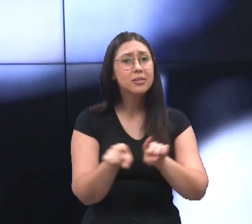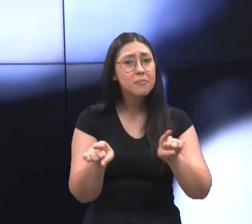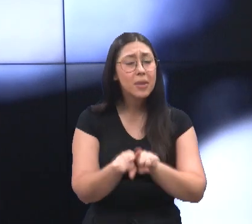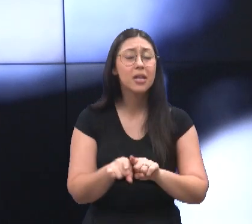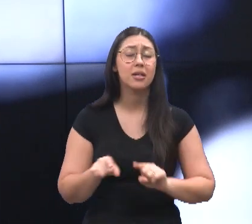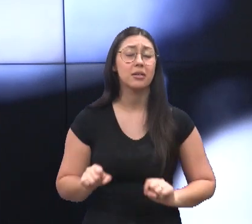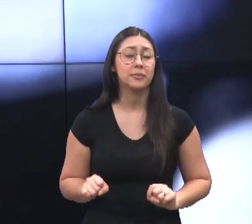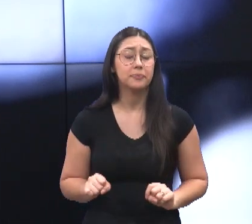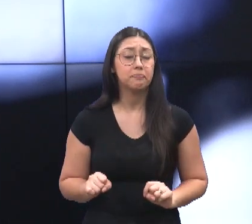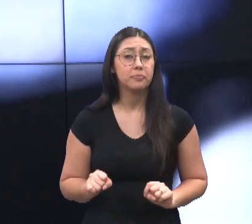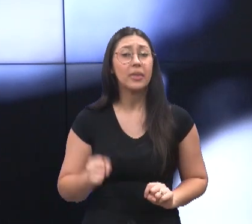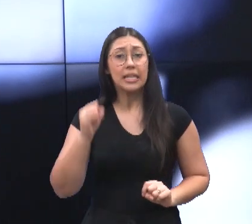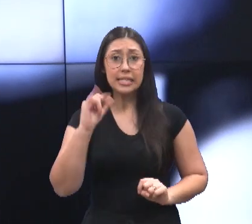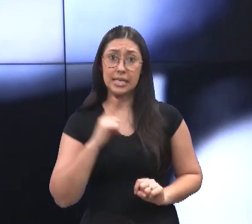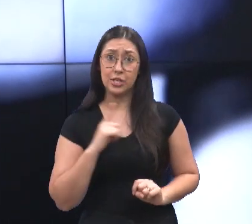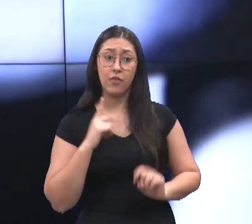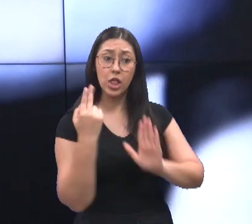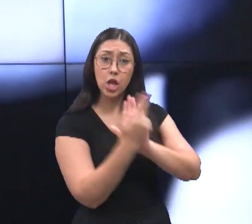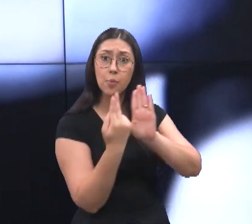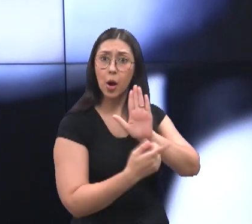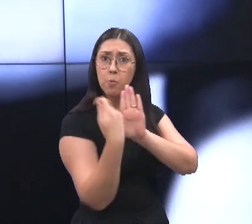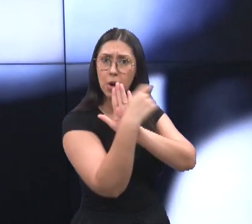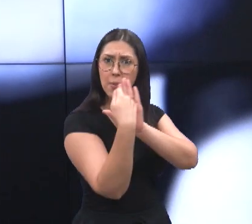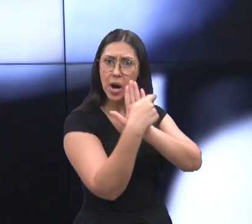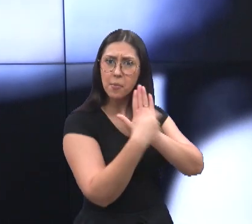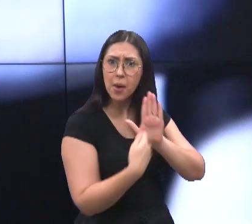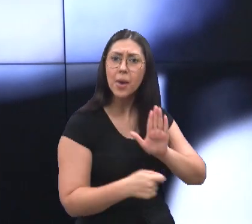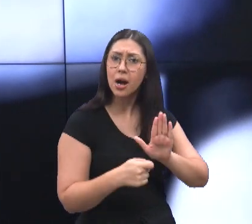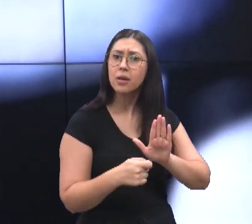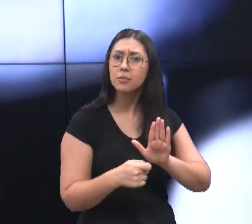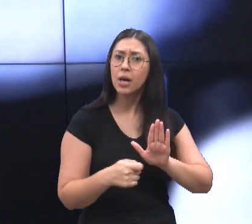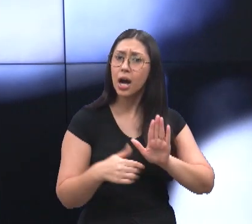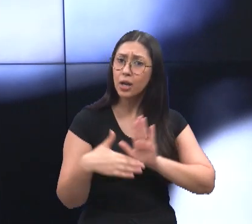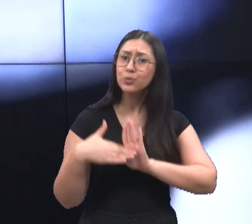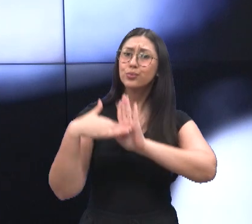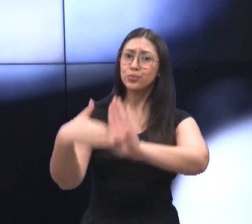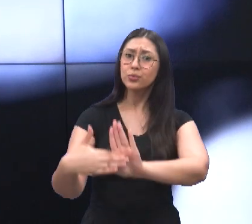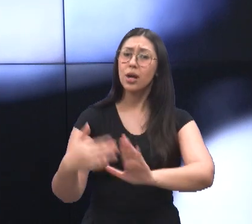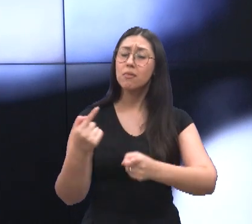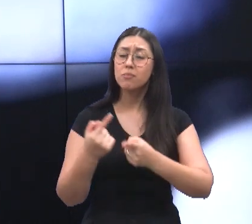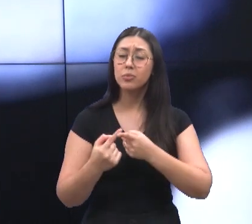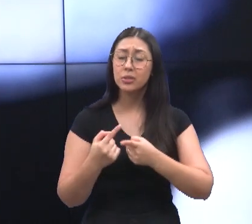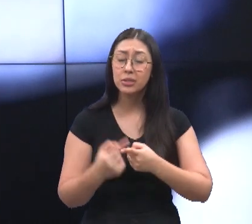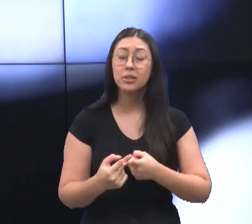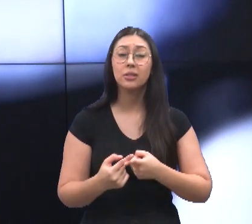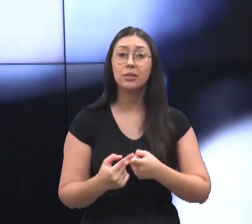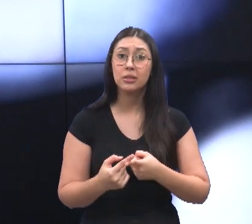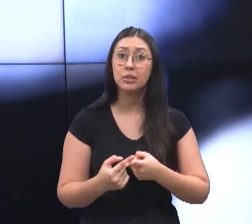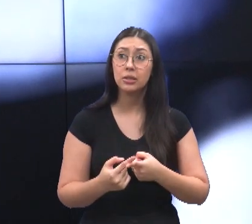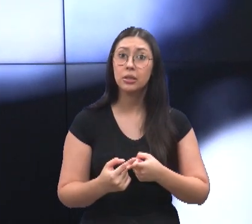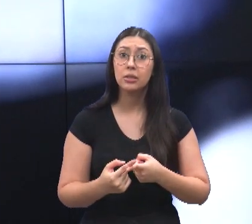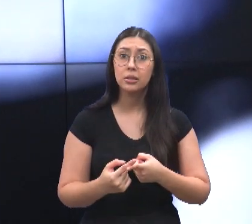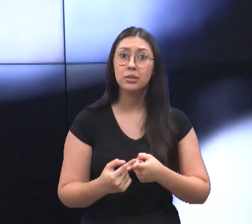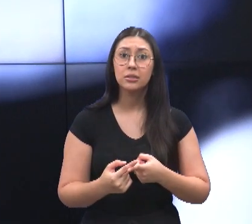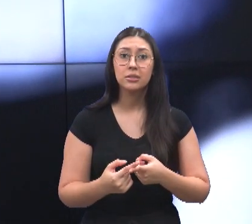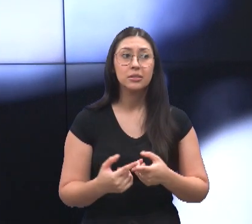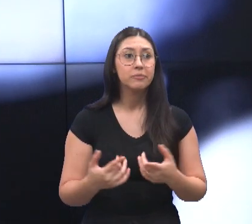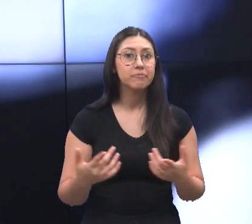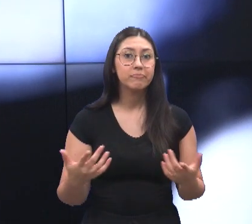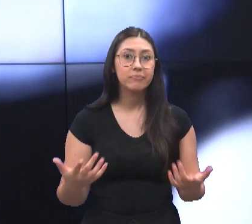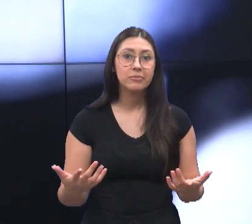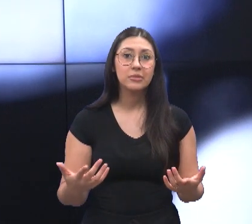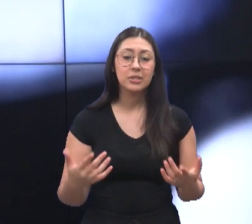tiver abaixo-assinado, né? E se manifeste a favor, porque é uma dor muito grande. Vou pôr